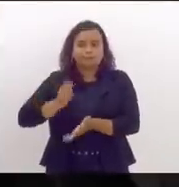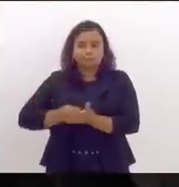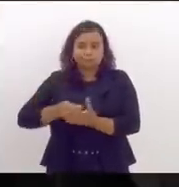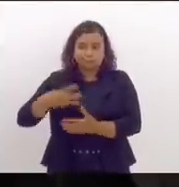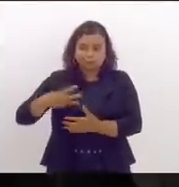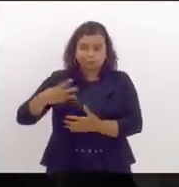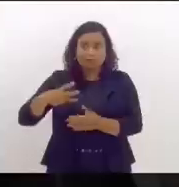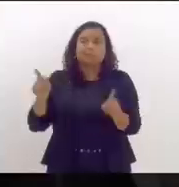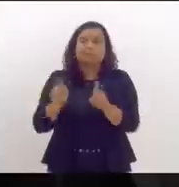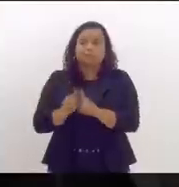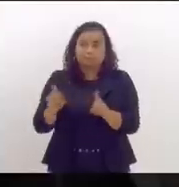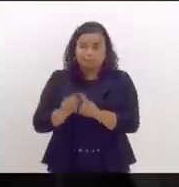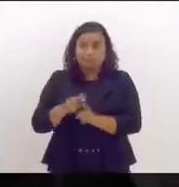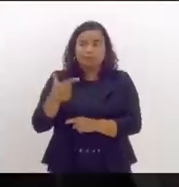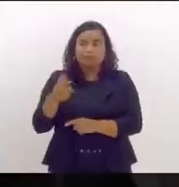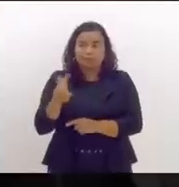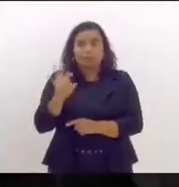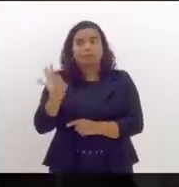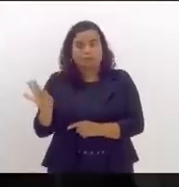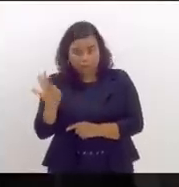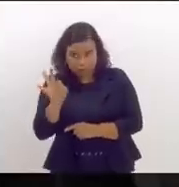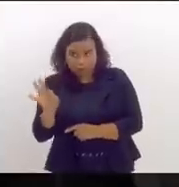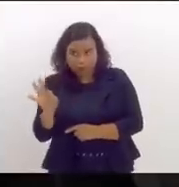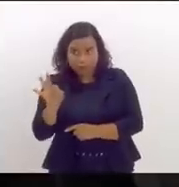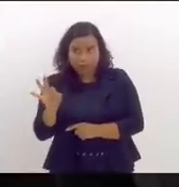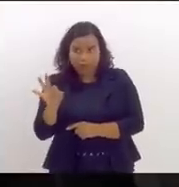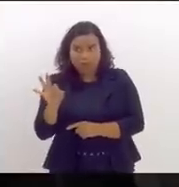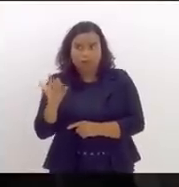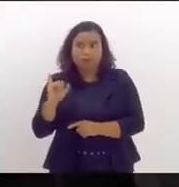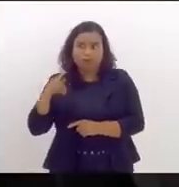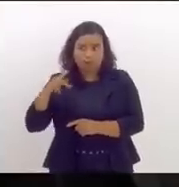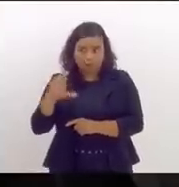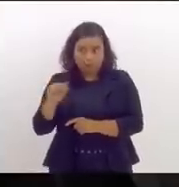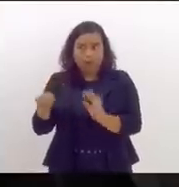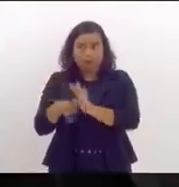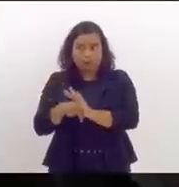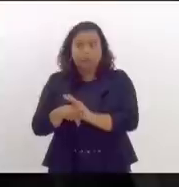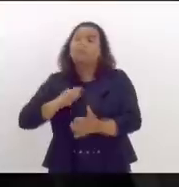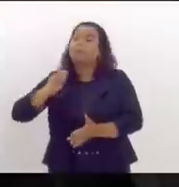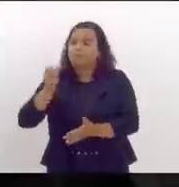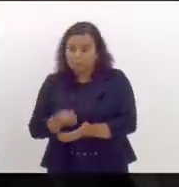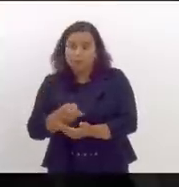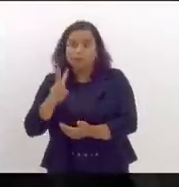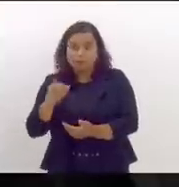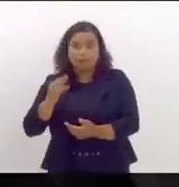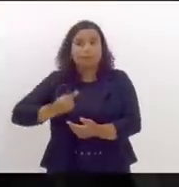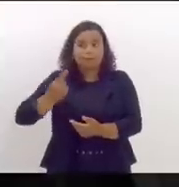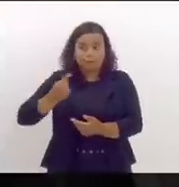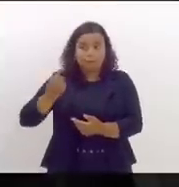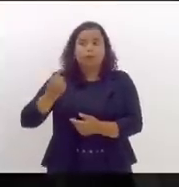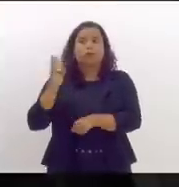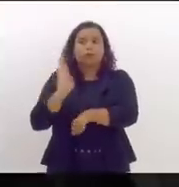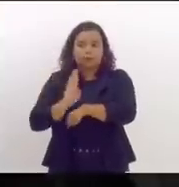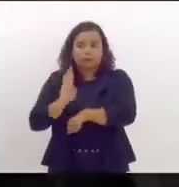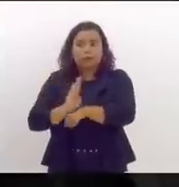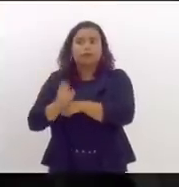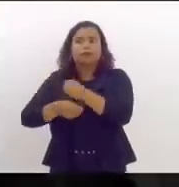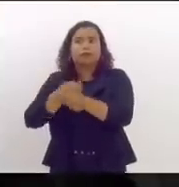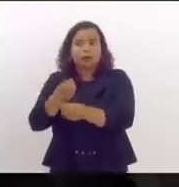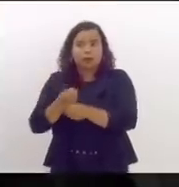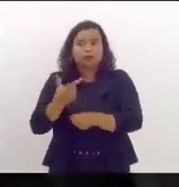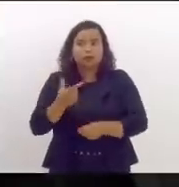parcela também de 25% do IPCA será paga no primeiro bimestre 2024